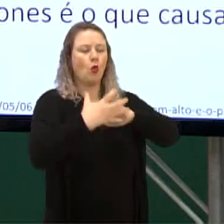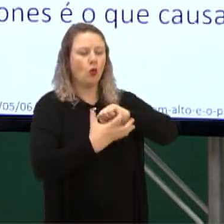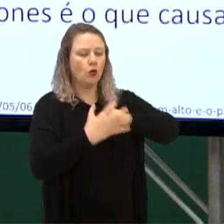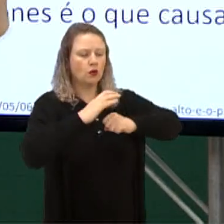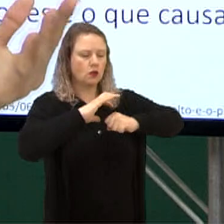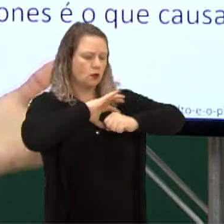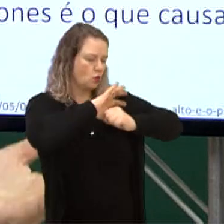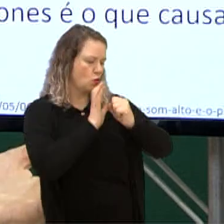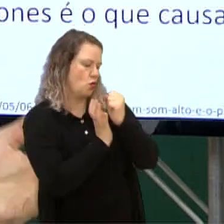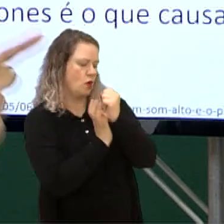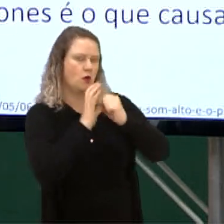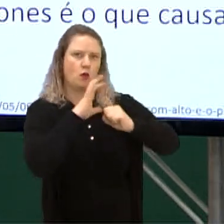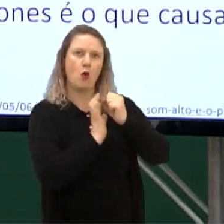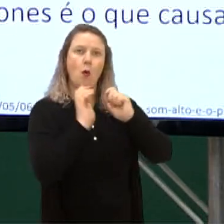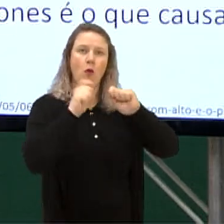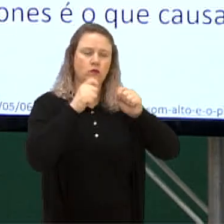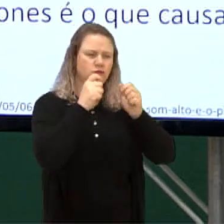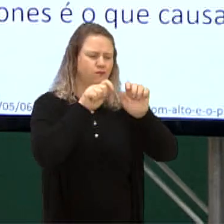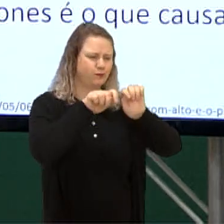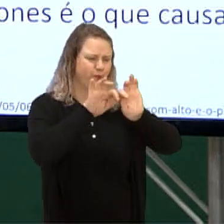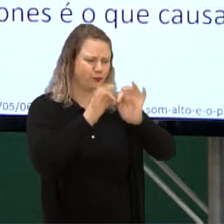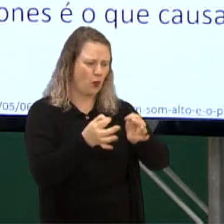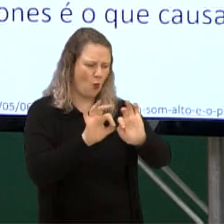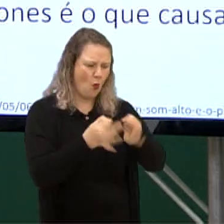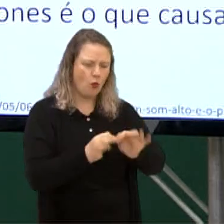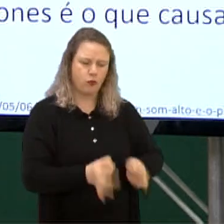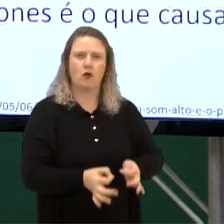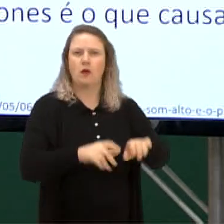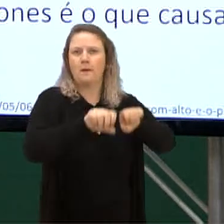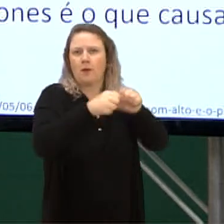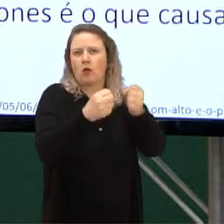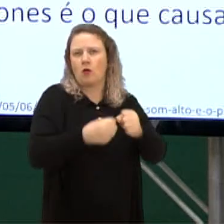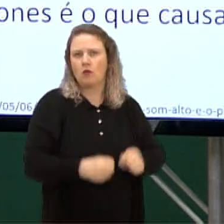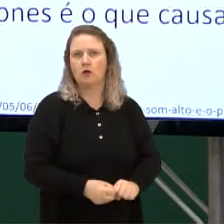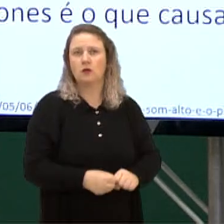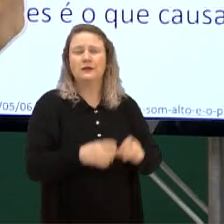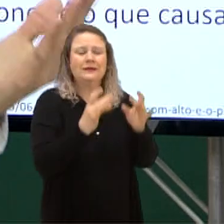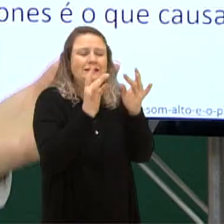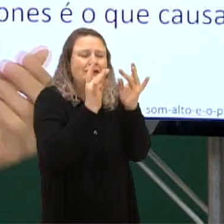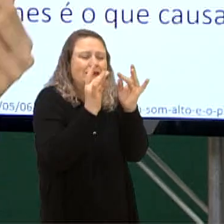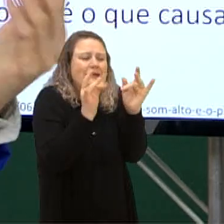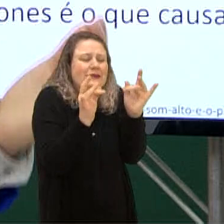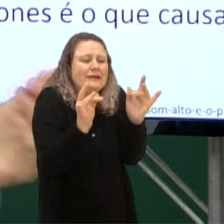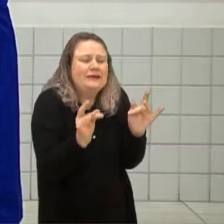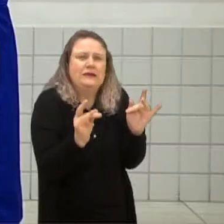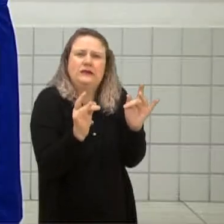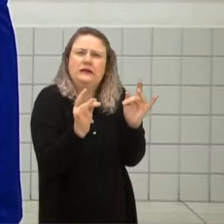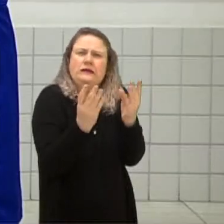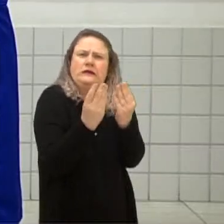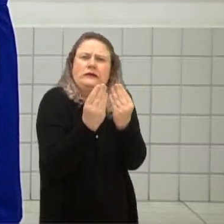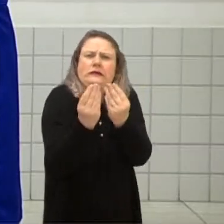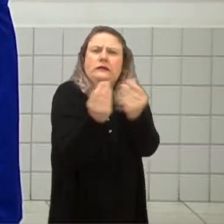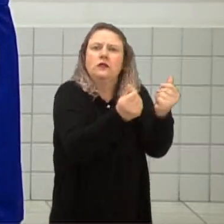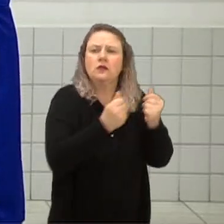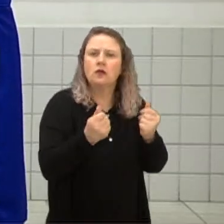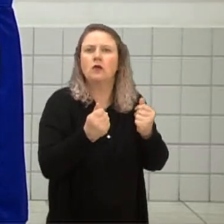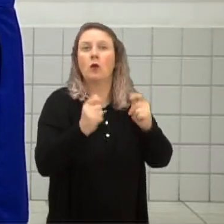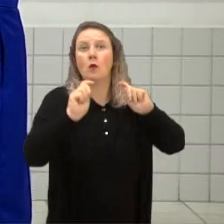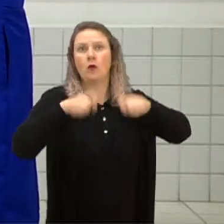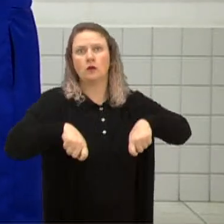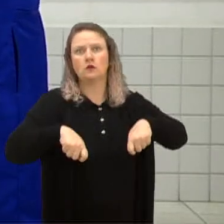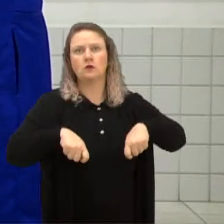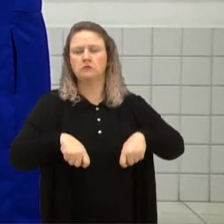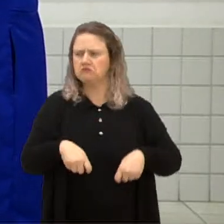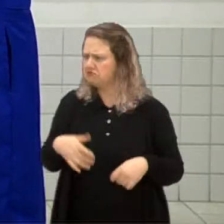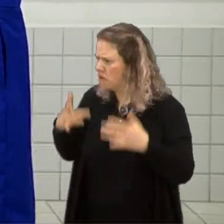Fran, perdem os cílios. E sabia que são essas células sensíveis que levam o som até o cérebro? Nossa, eu não